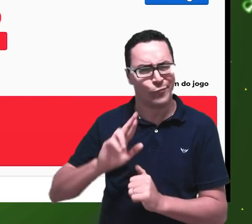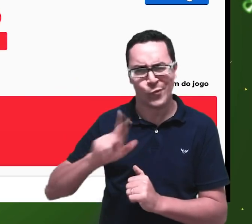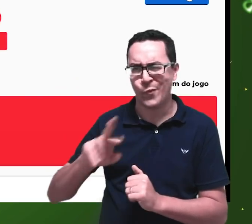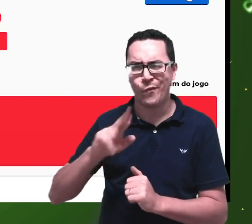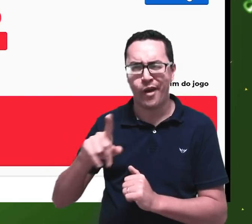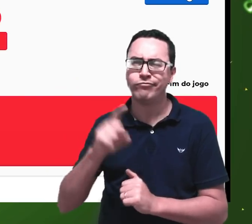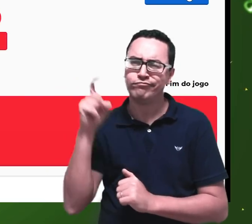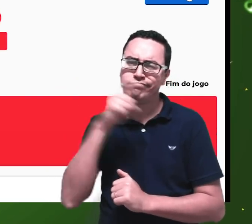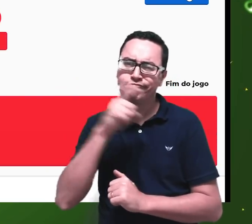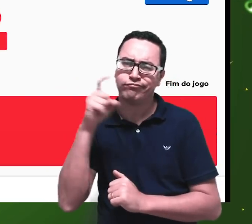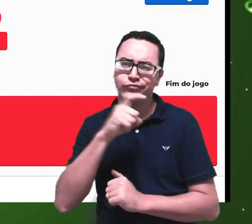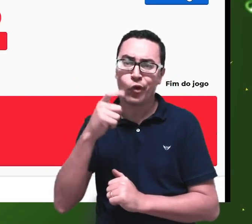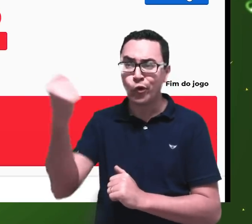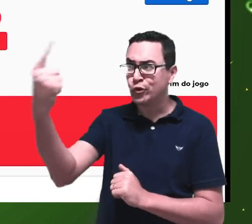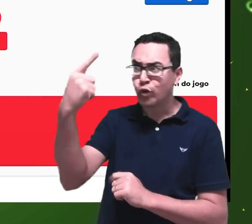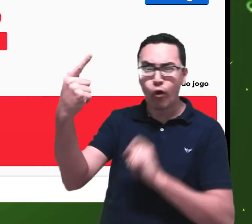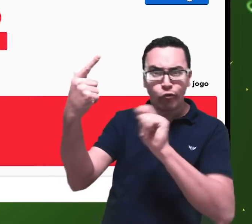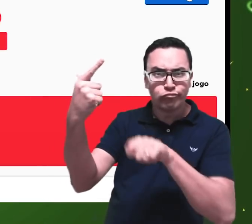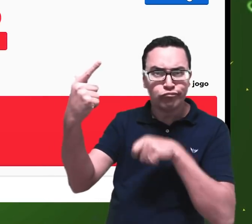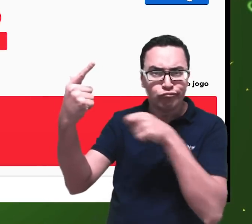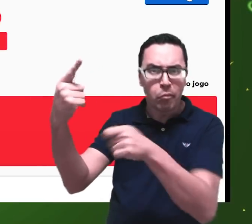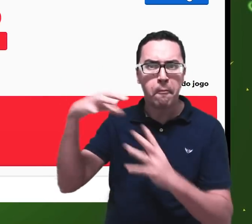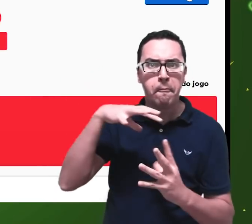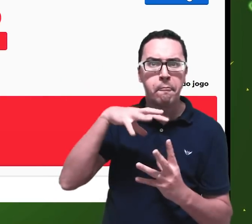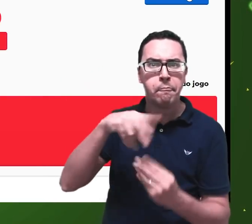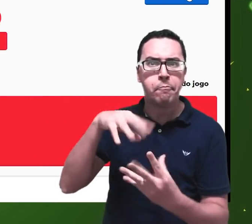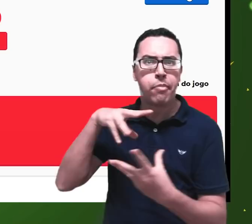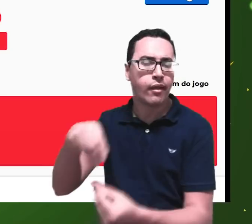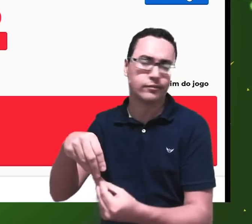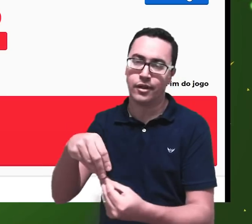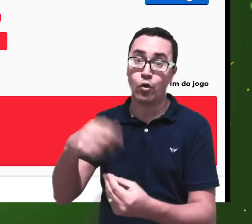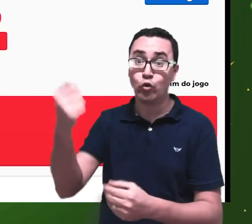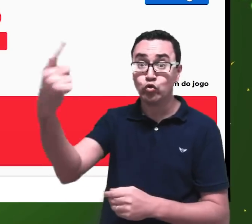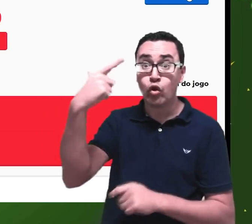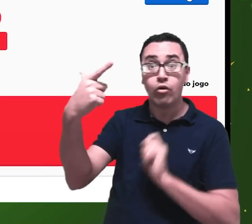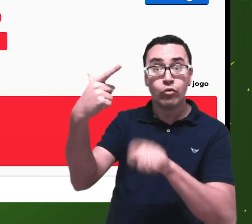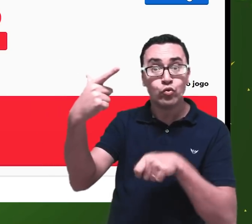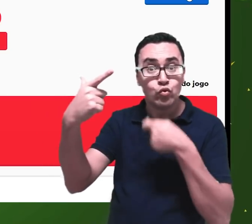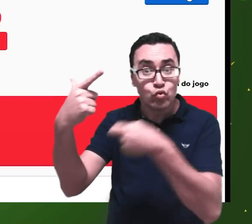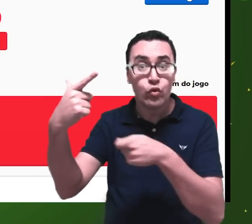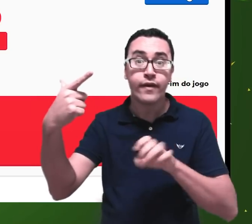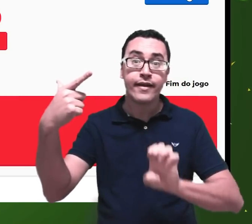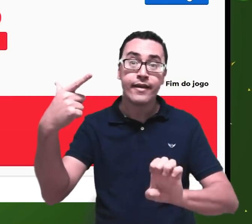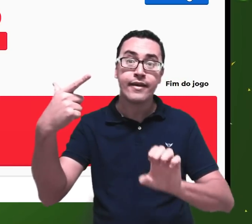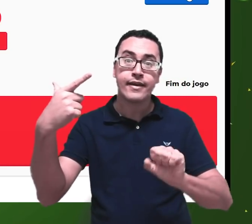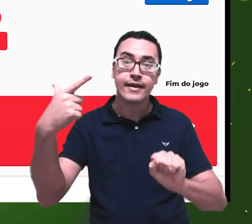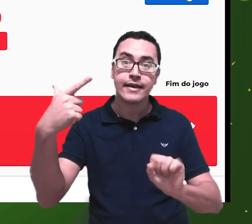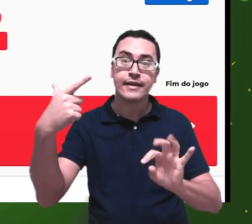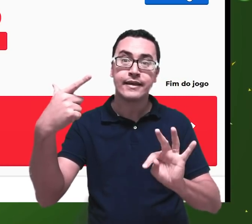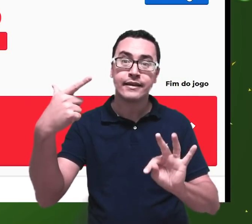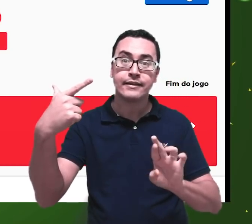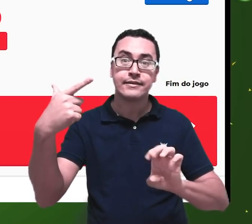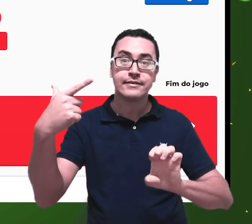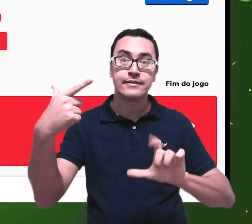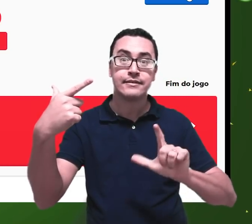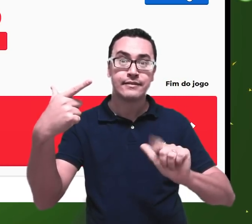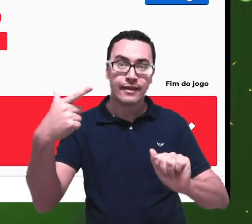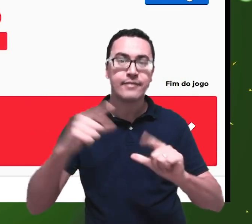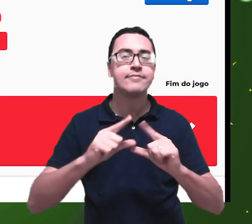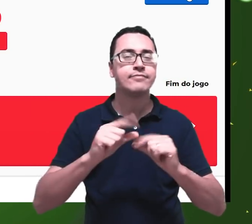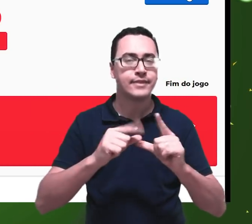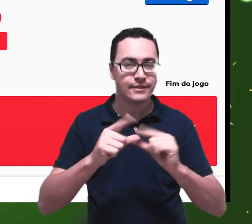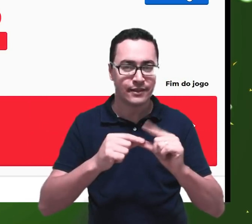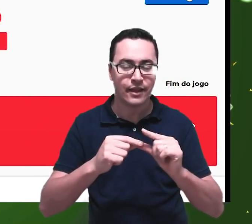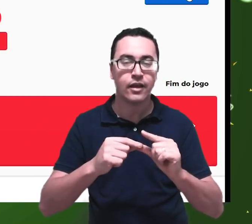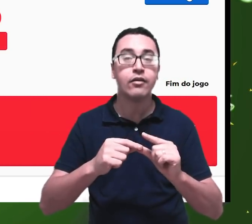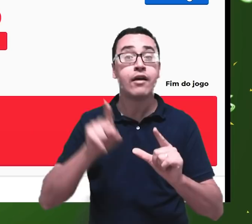É falso, né? O Sol não é um planeta. O Sol ele é uma estrela, a maior estrela que forma aí o